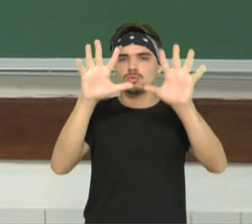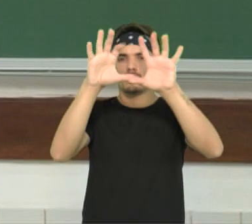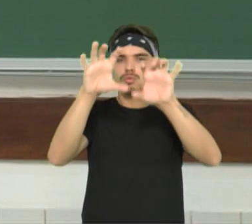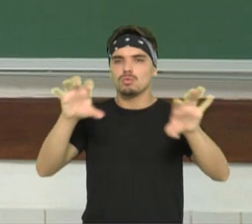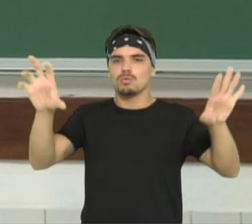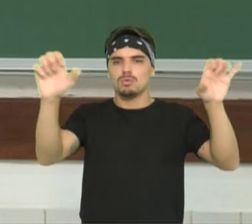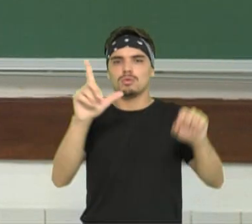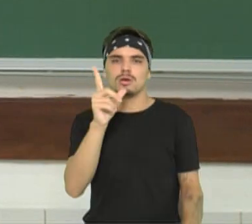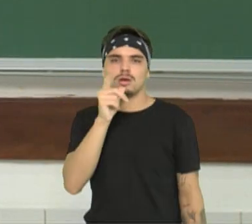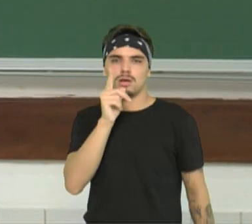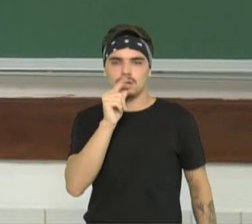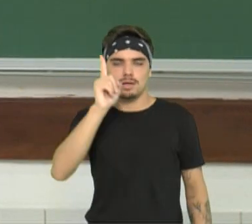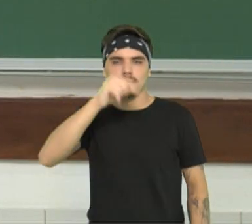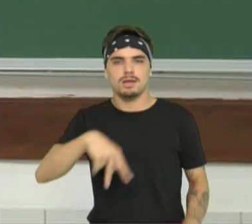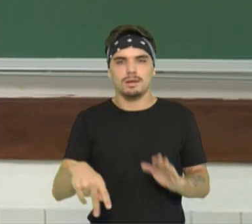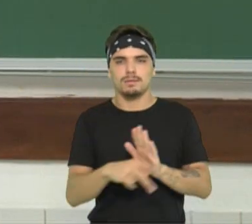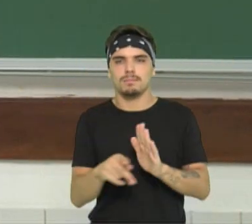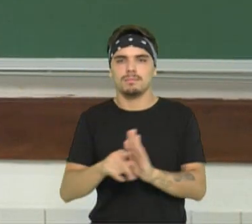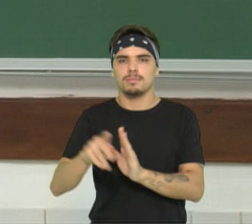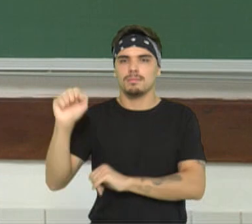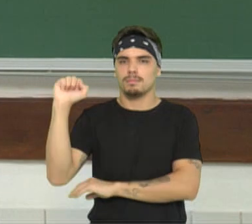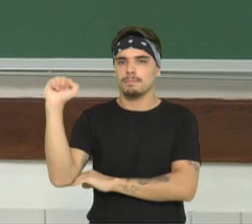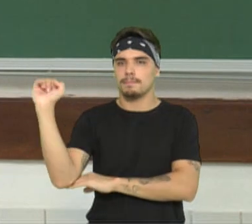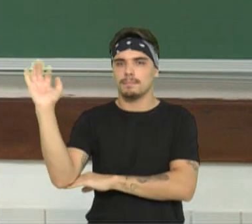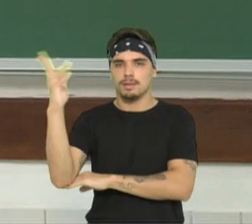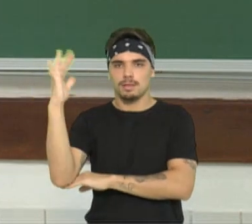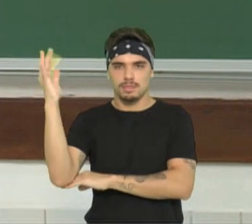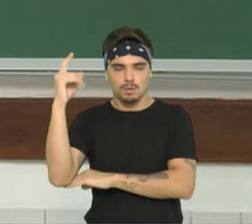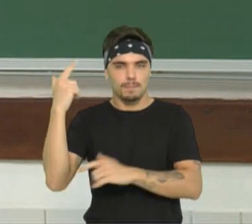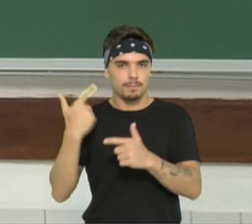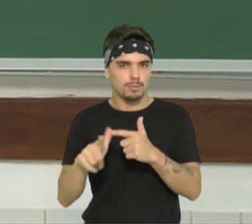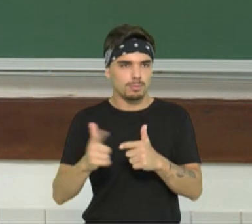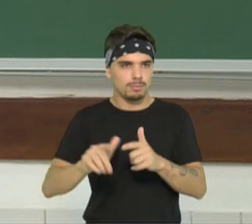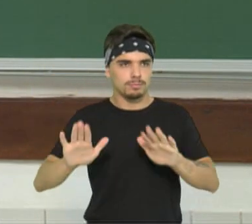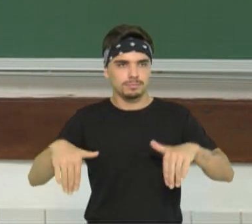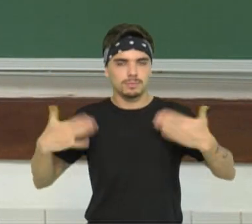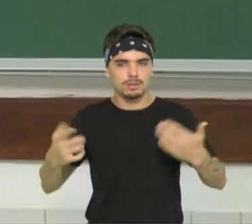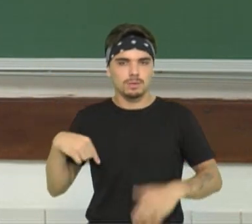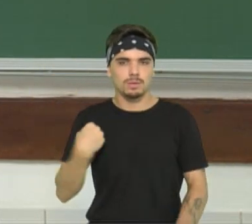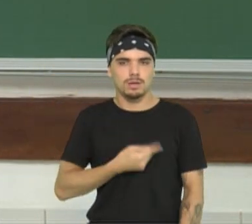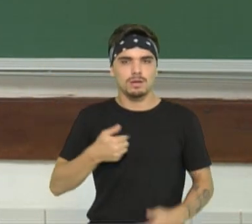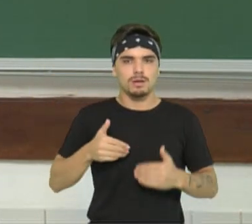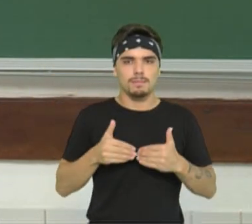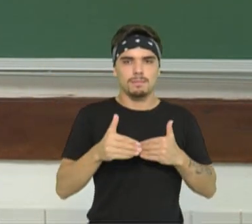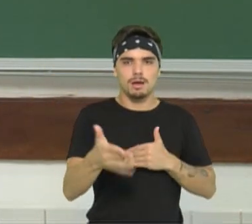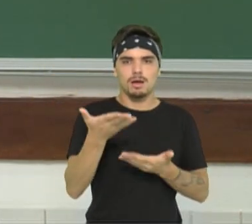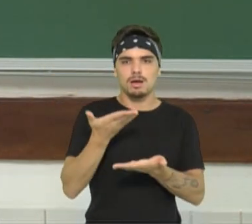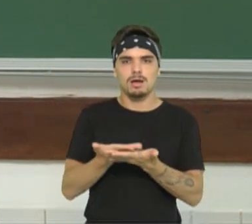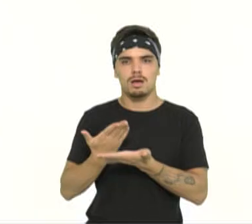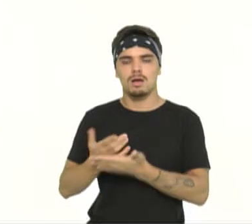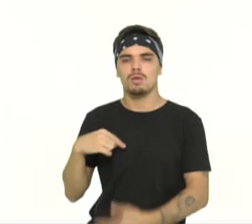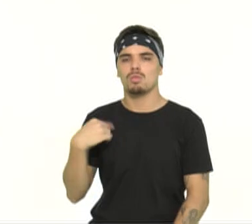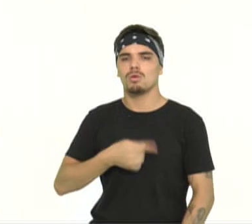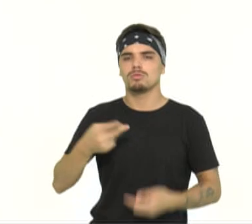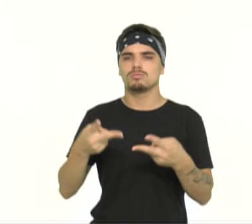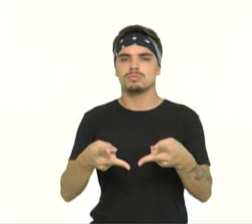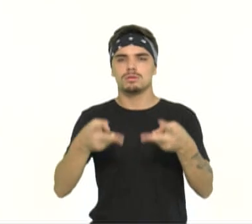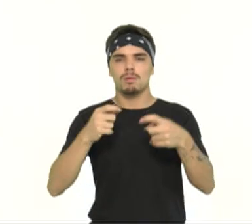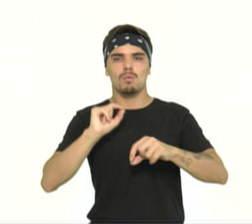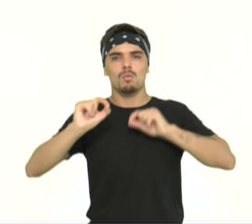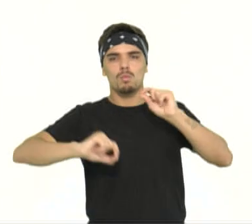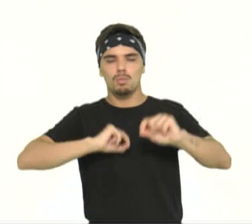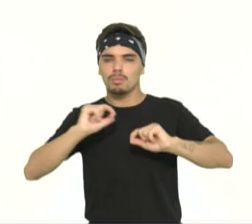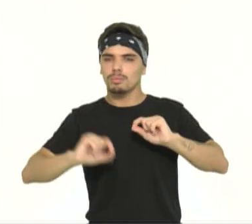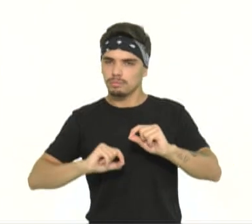água. Esses são problemas ambientais. Bom, durante essa aula, então, a gente percebeu,